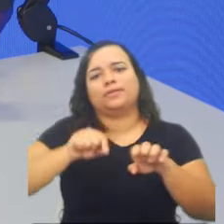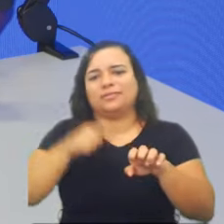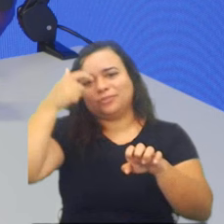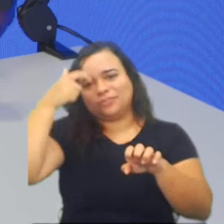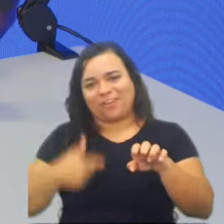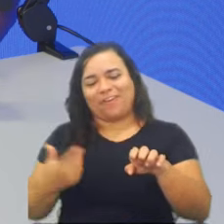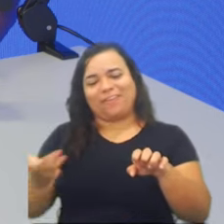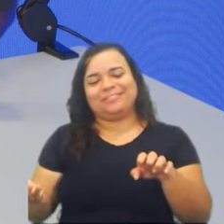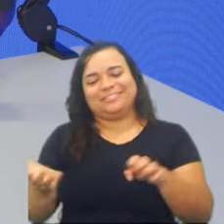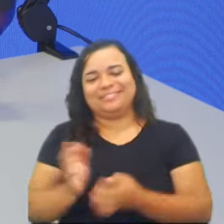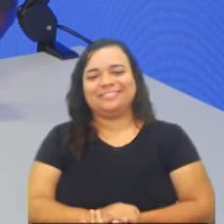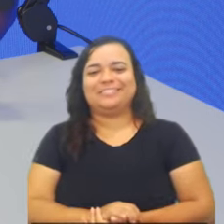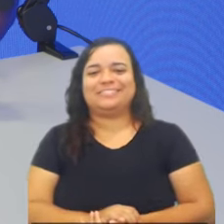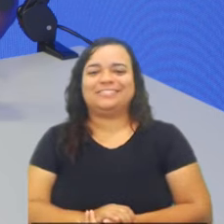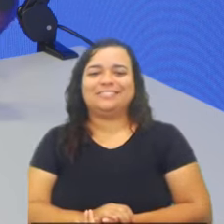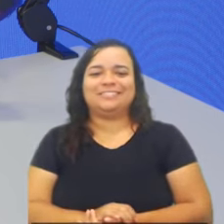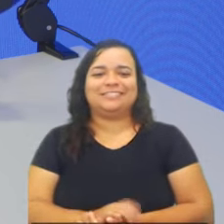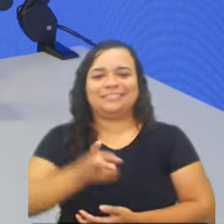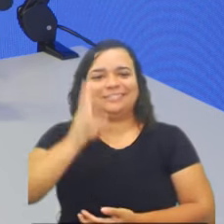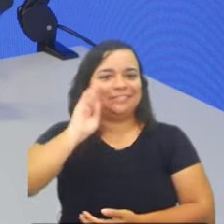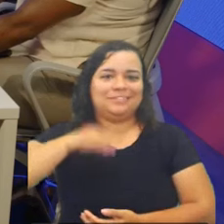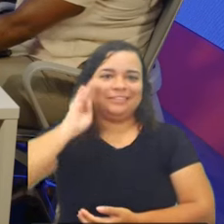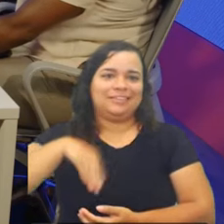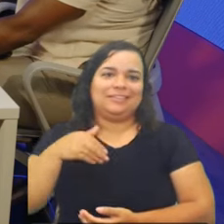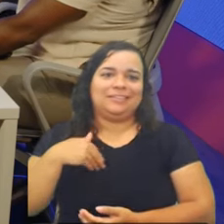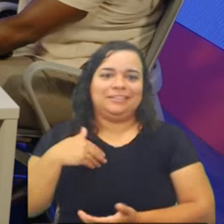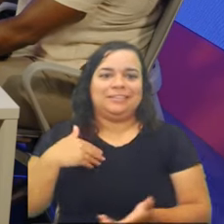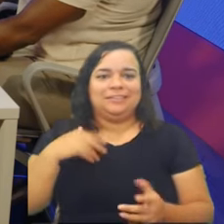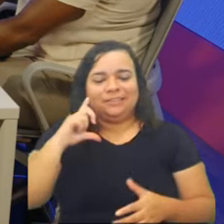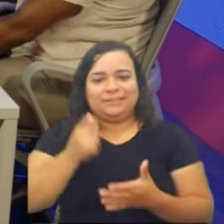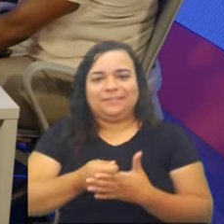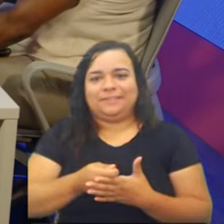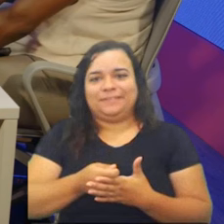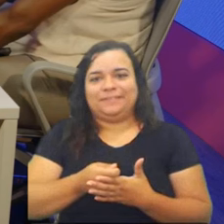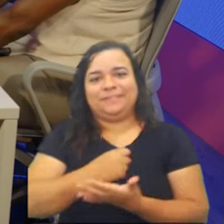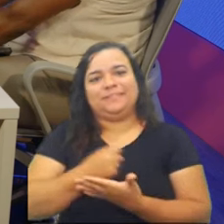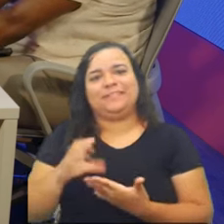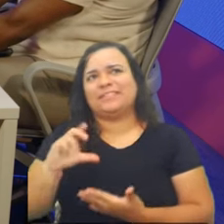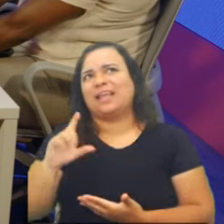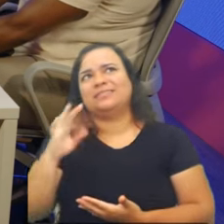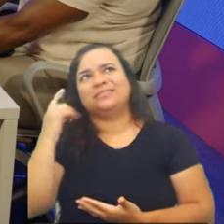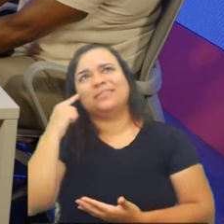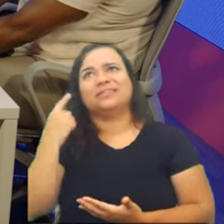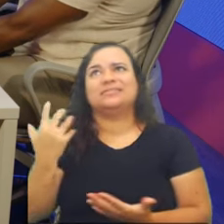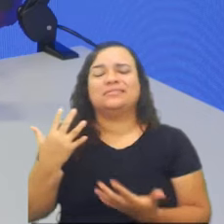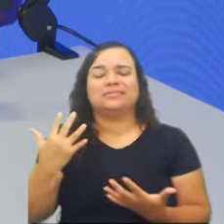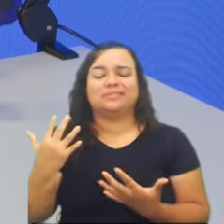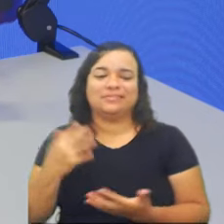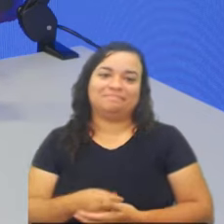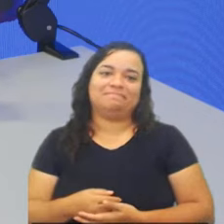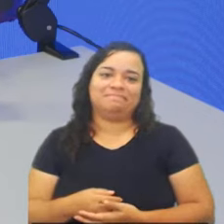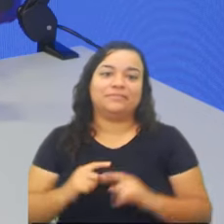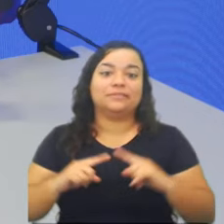empreendedora que não pensa emprendedora que não pensa e ainda eu resolvi deixou virar CLT resolvi emprender nesses temas são desafiadores